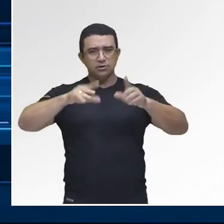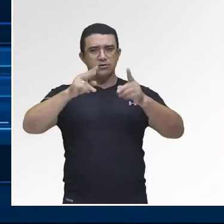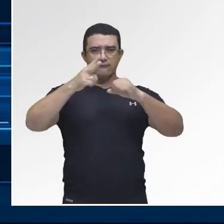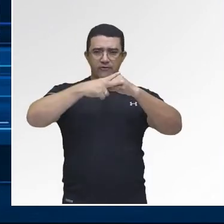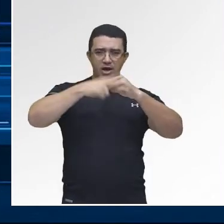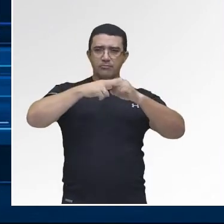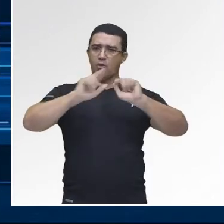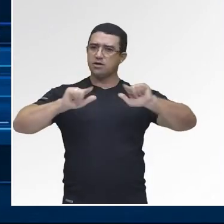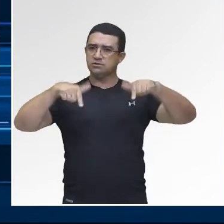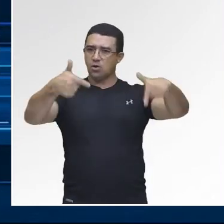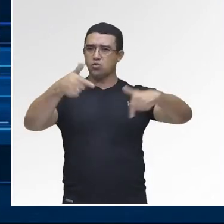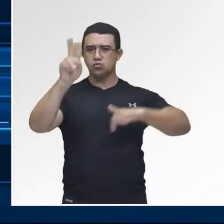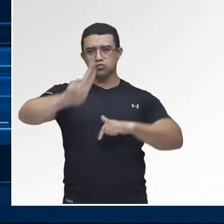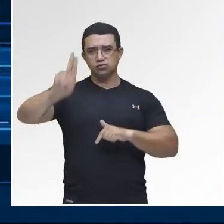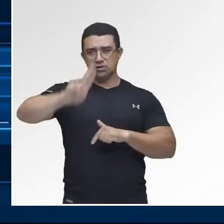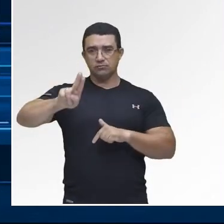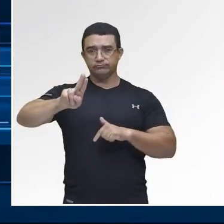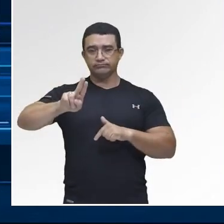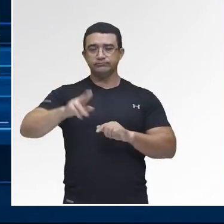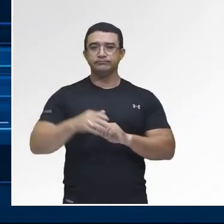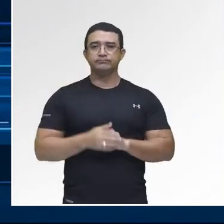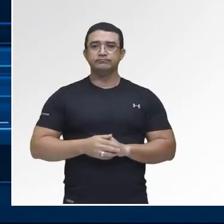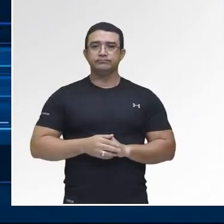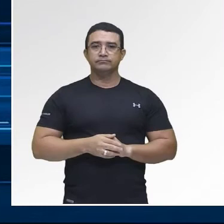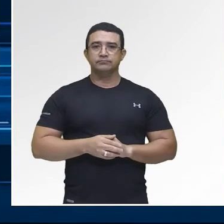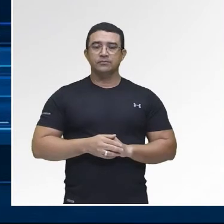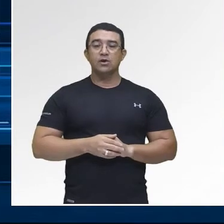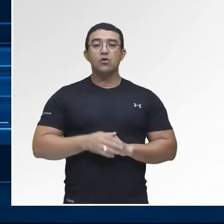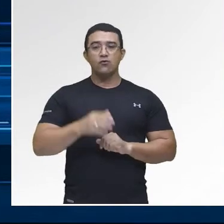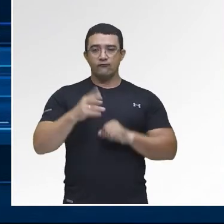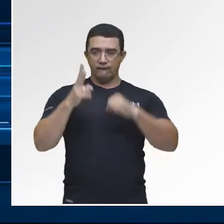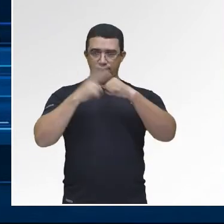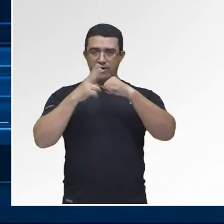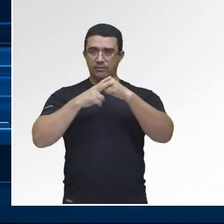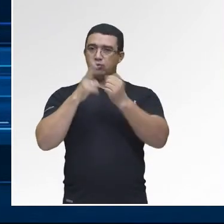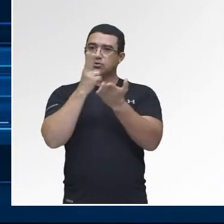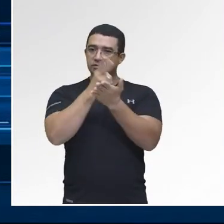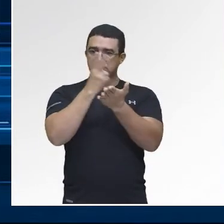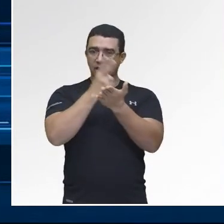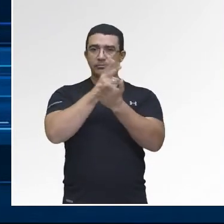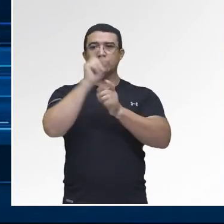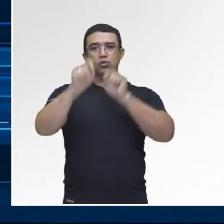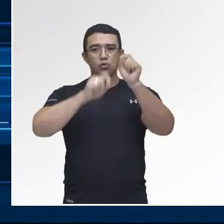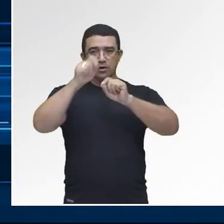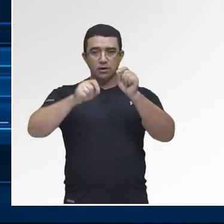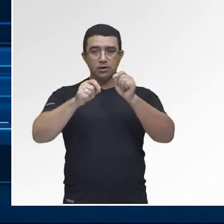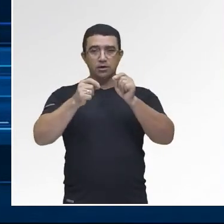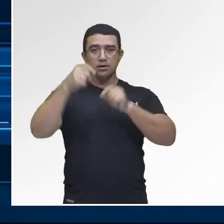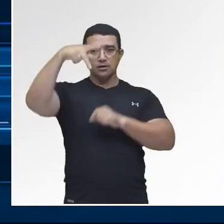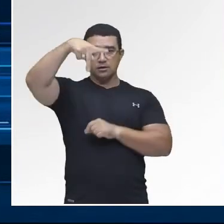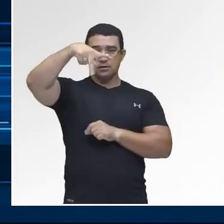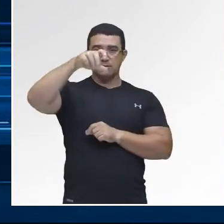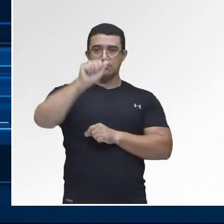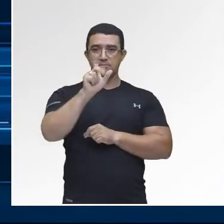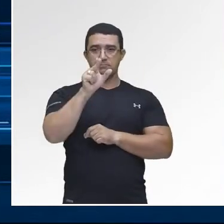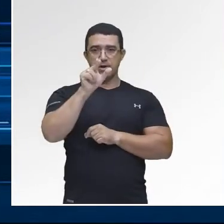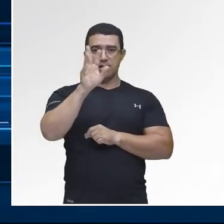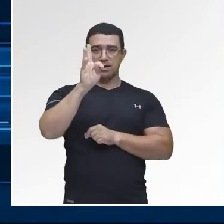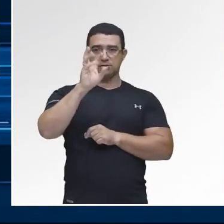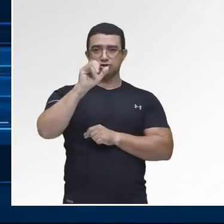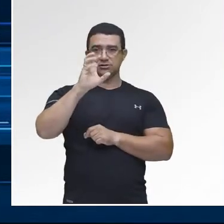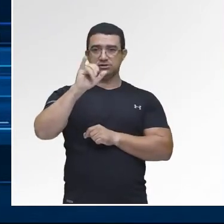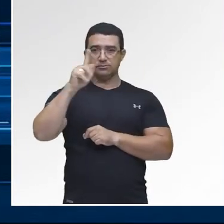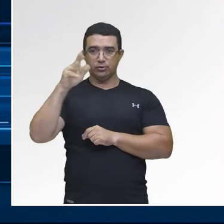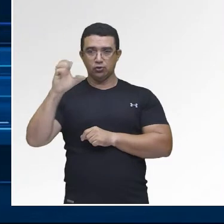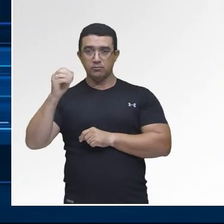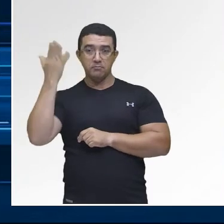estou utilizando. O que se sabe é que o verbo vai estar sempre na sua forma de particípio passado, tá? They